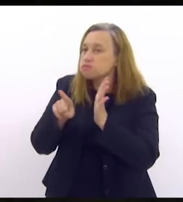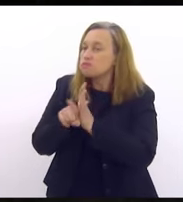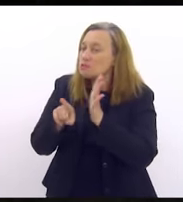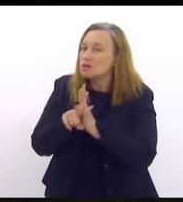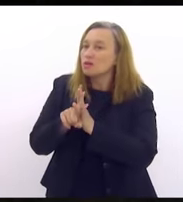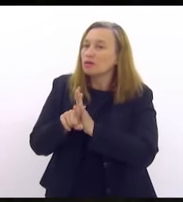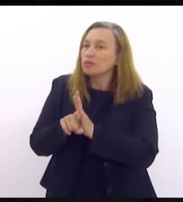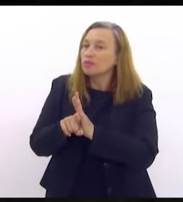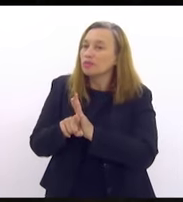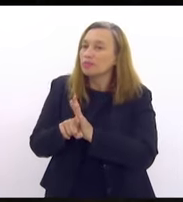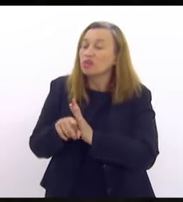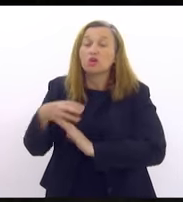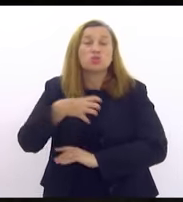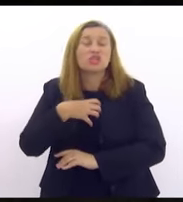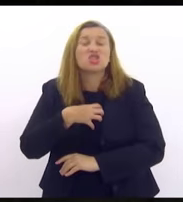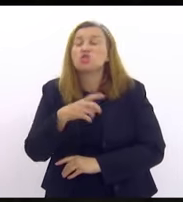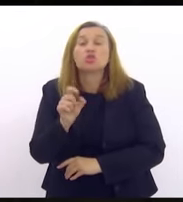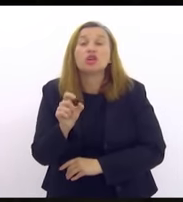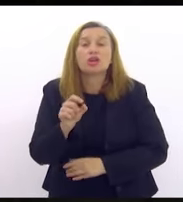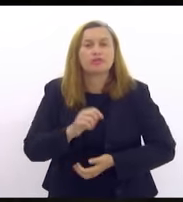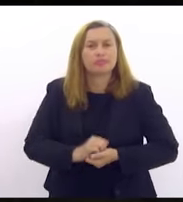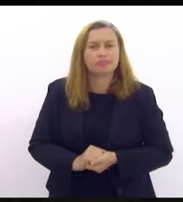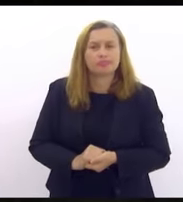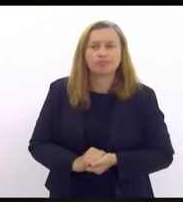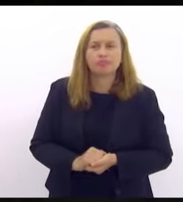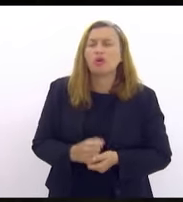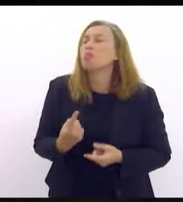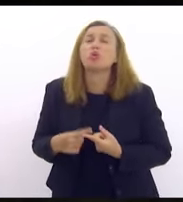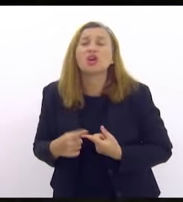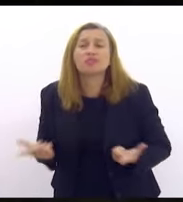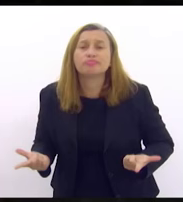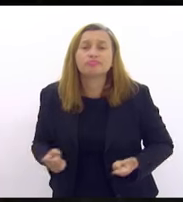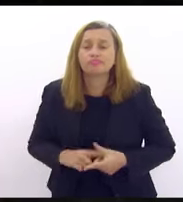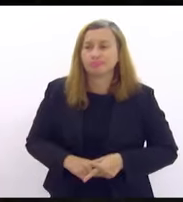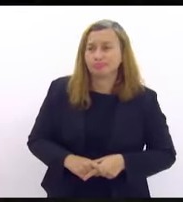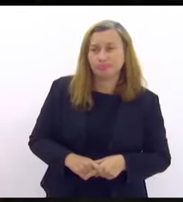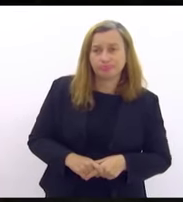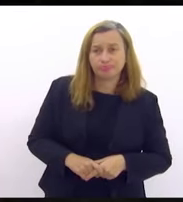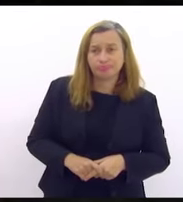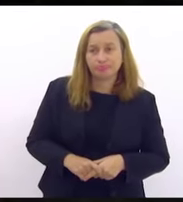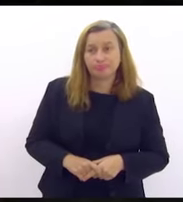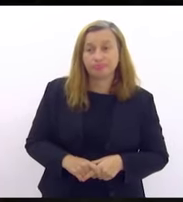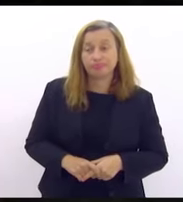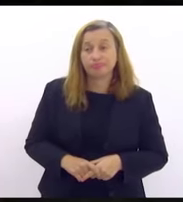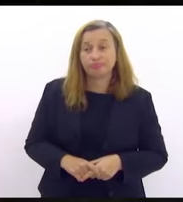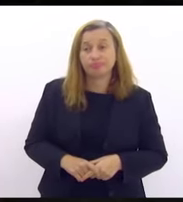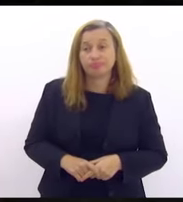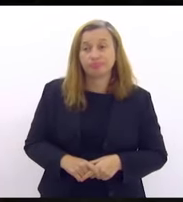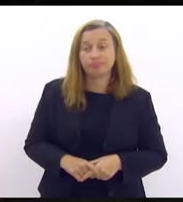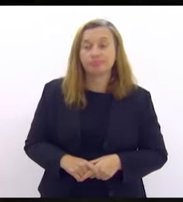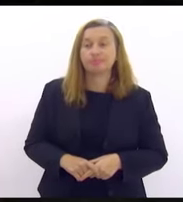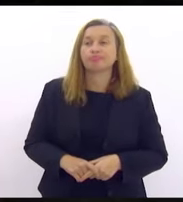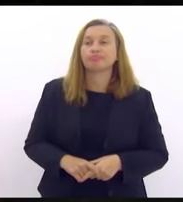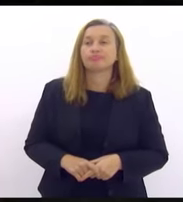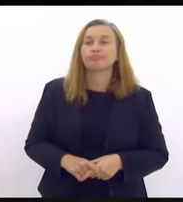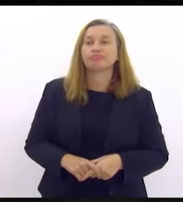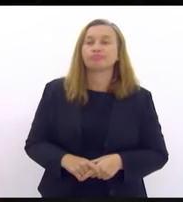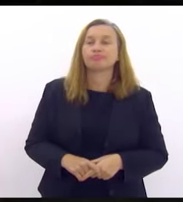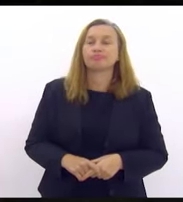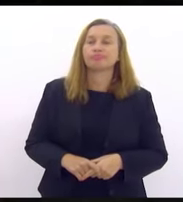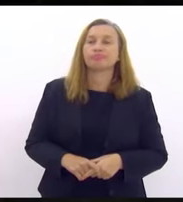aquilo no sentido de que por quê E e cheguei à fórmula